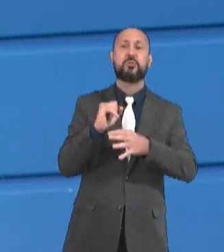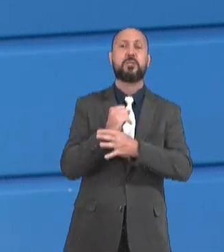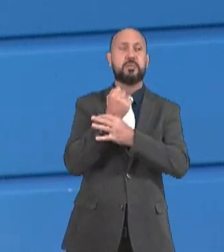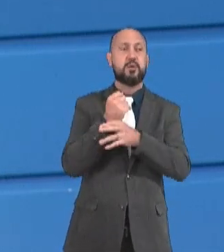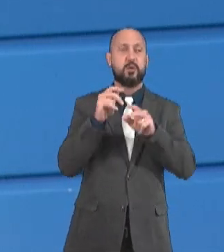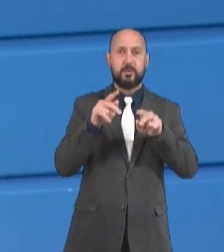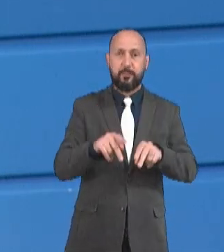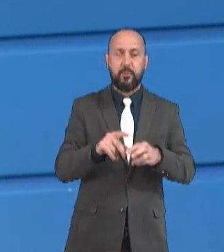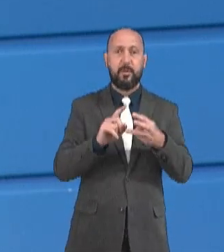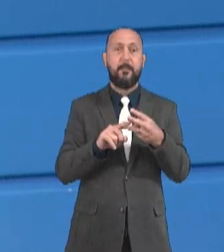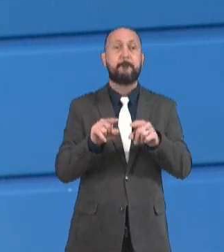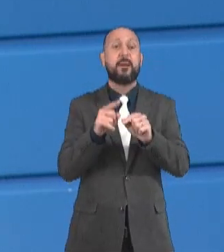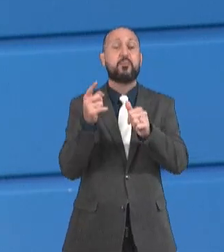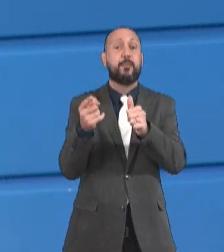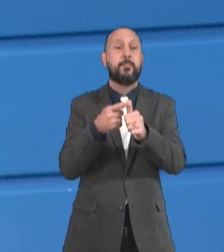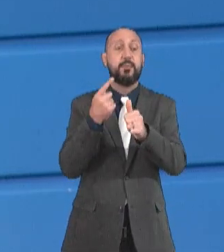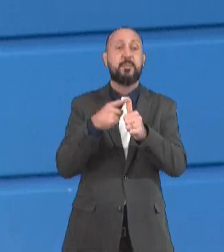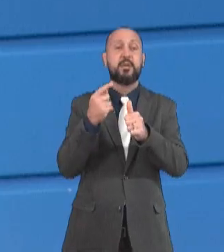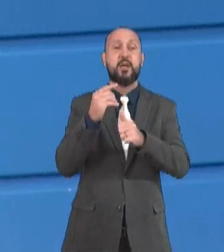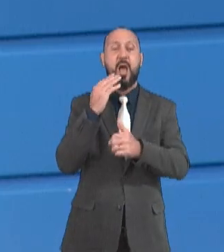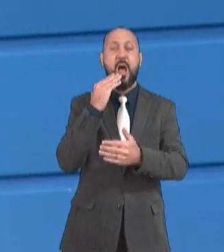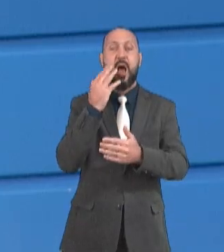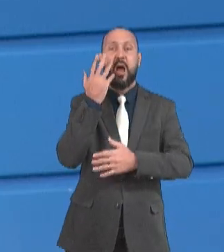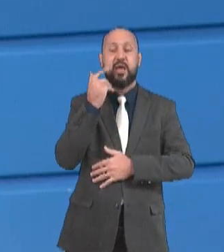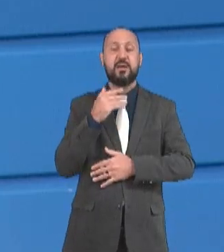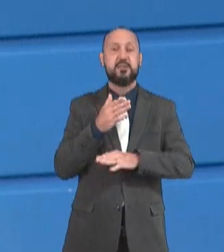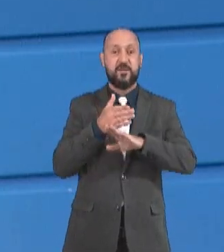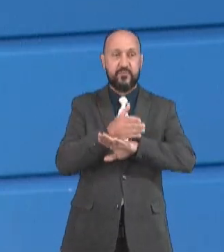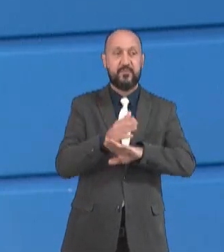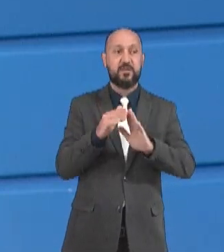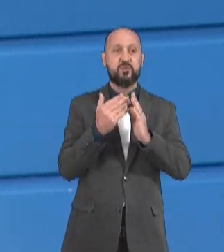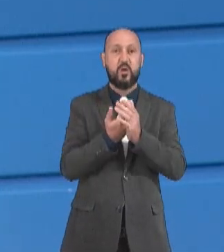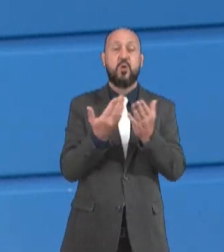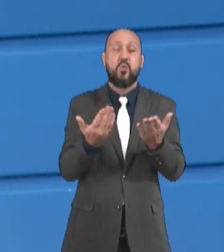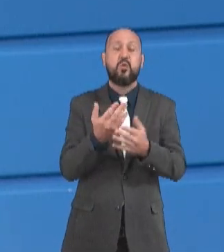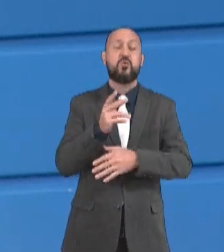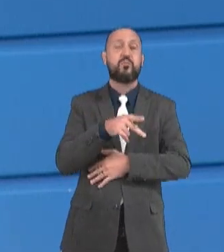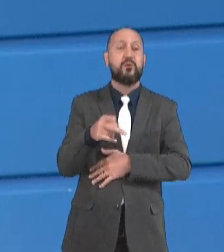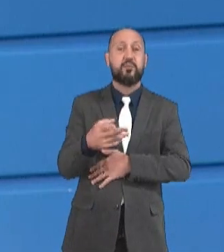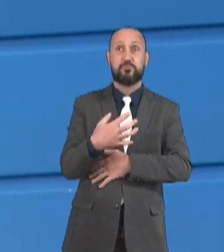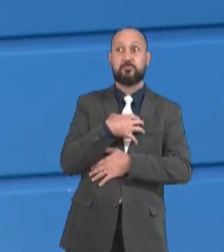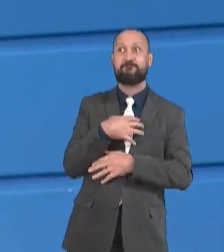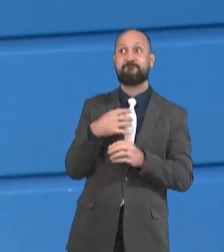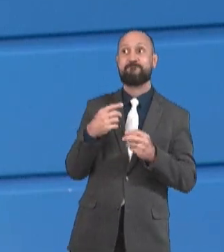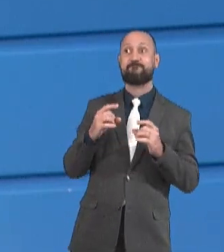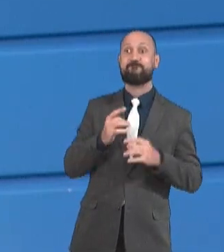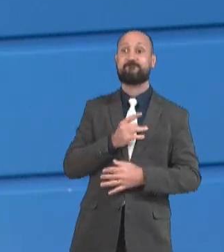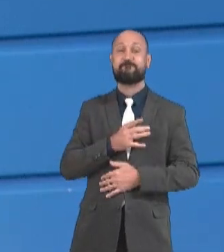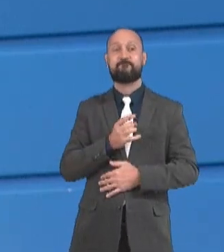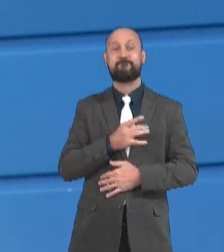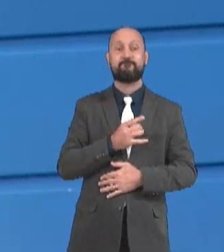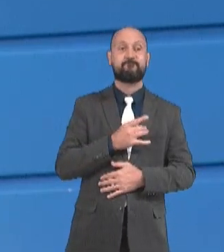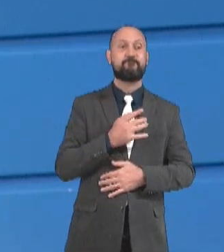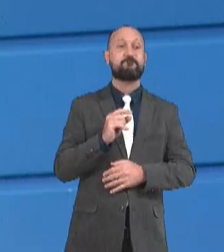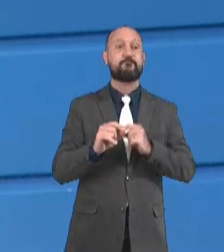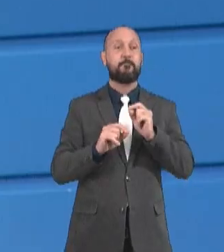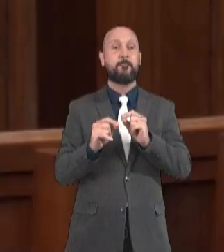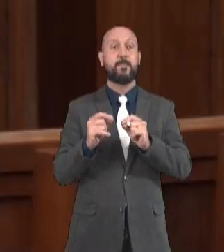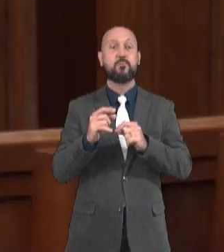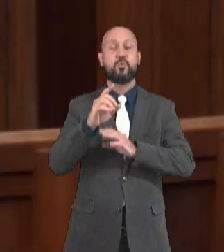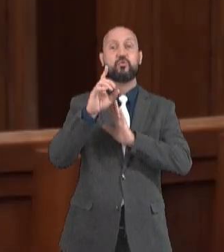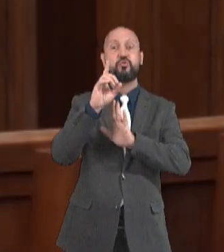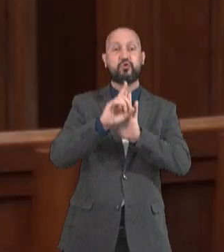segurança pública, mas o primeiro lugar onde a criança vai é na escola. E hoje as professoras estão se sentindo violadas no